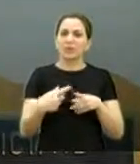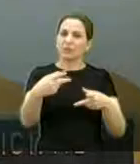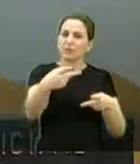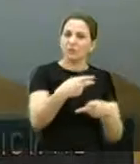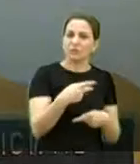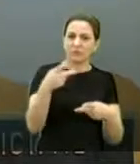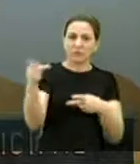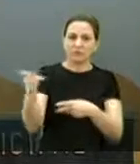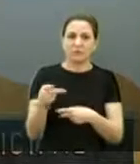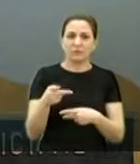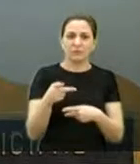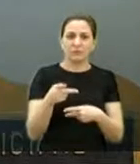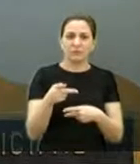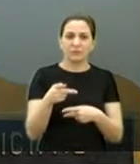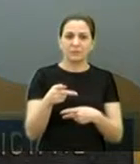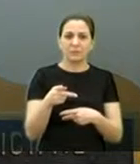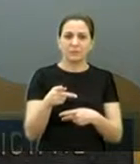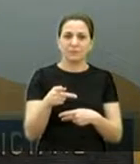recebe...